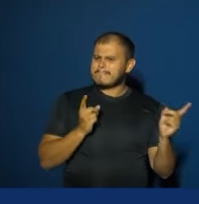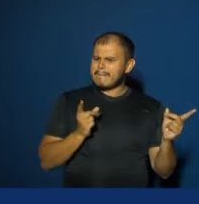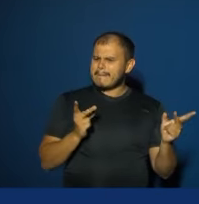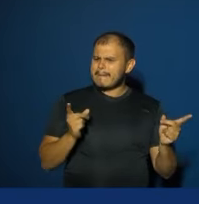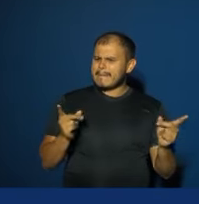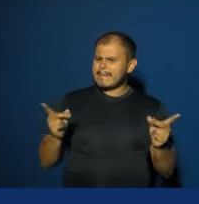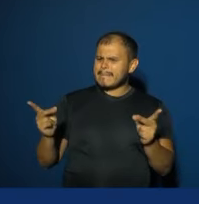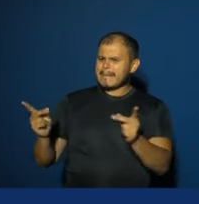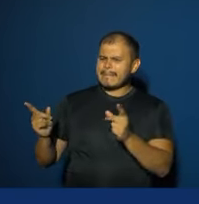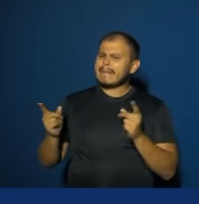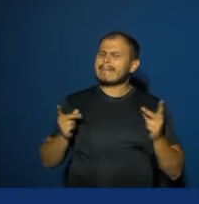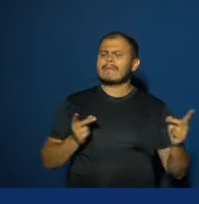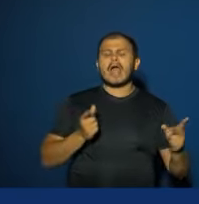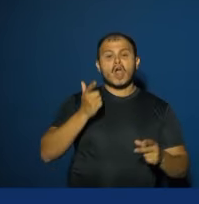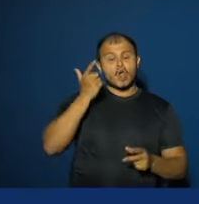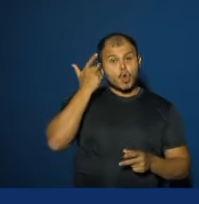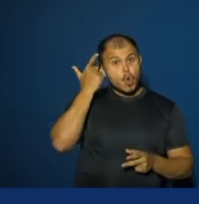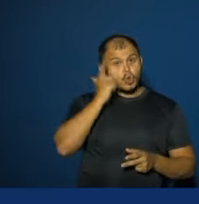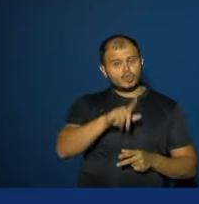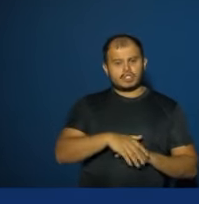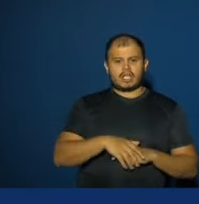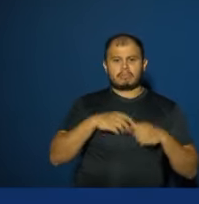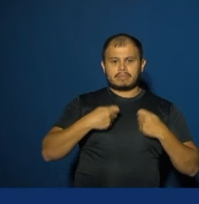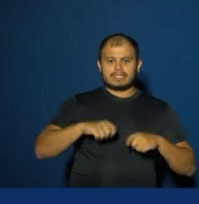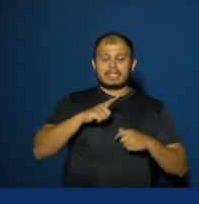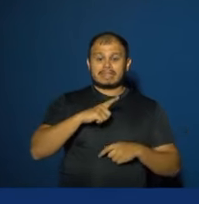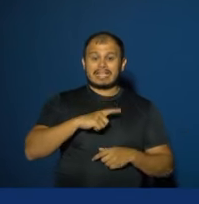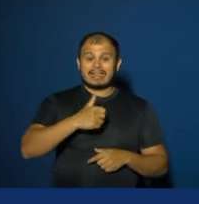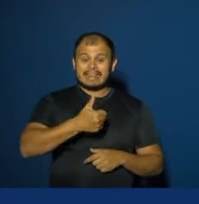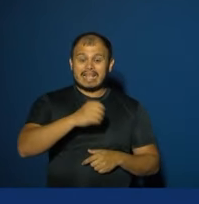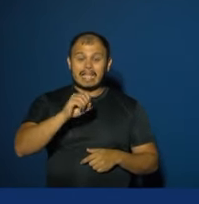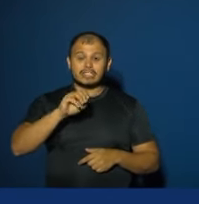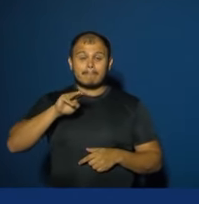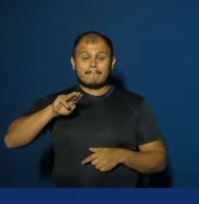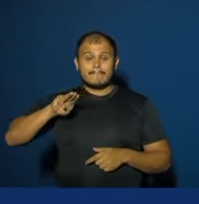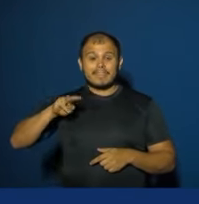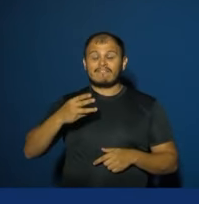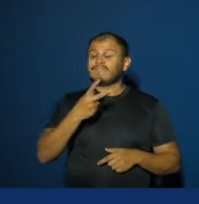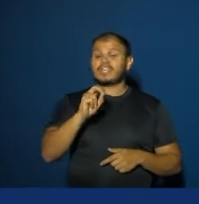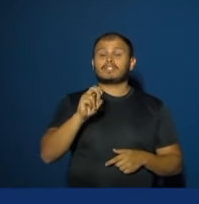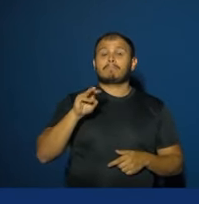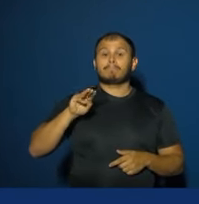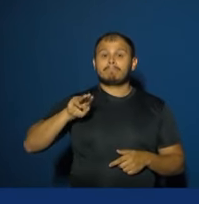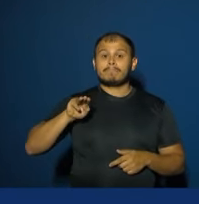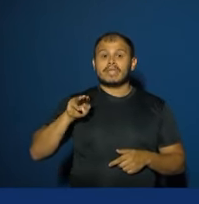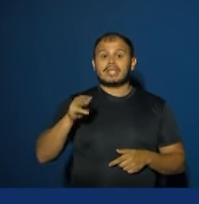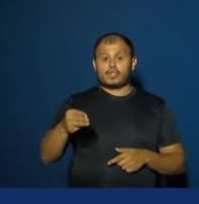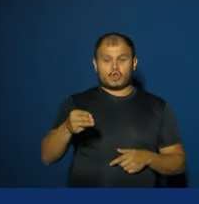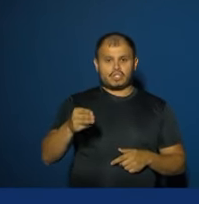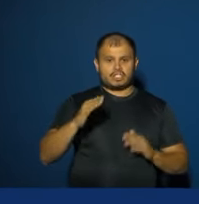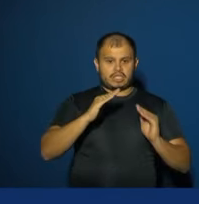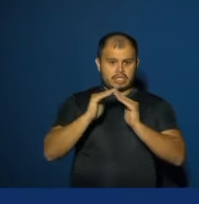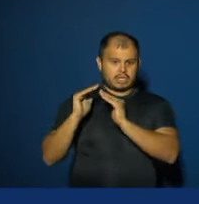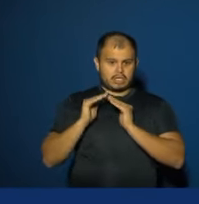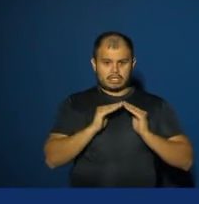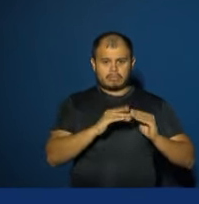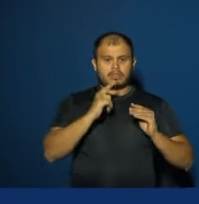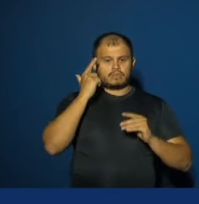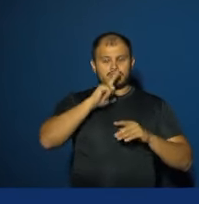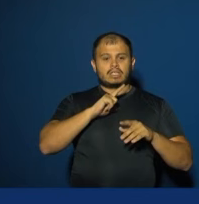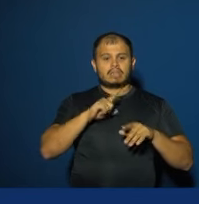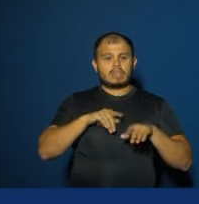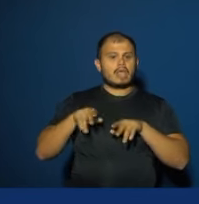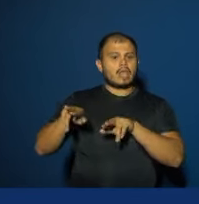de de consumo ainda Precisa construir 10 milhões de casa 20 milhões de casa em 10 anos para ter um nível de igualdade